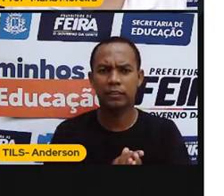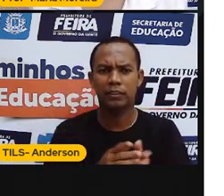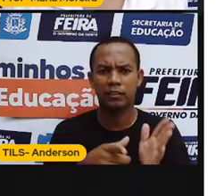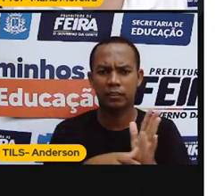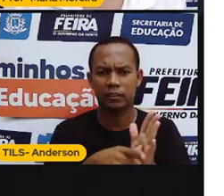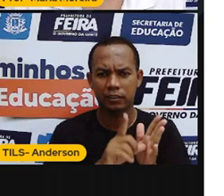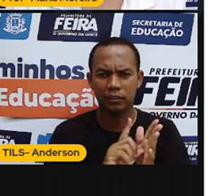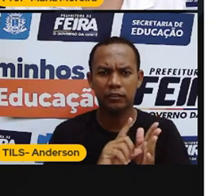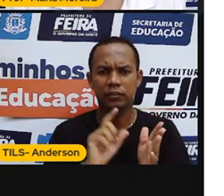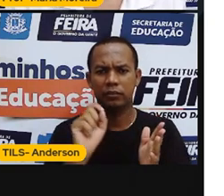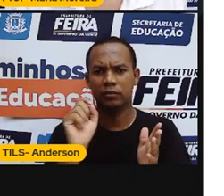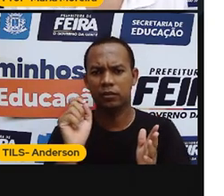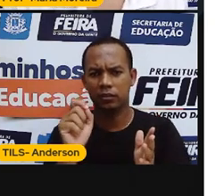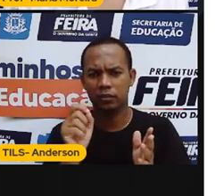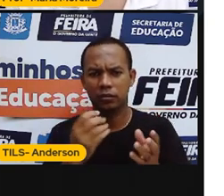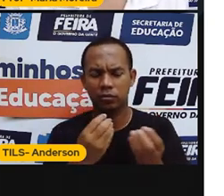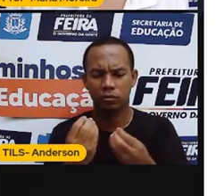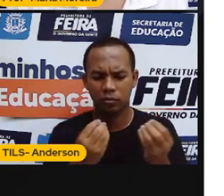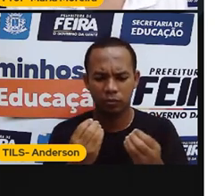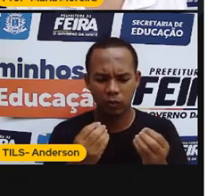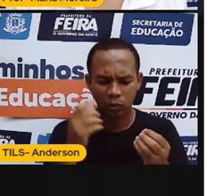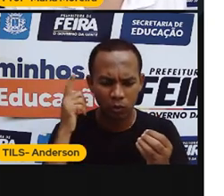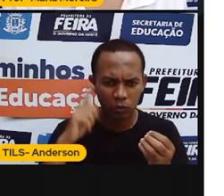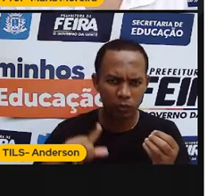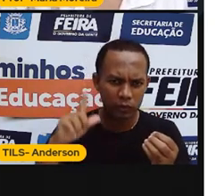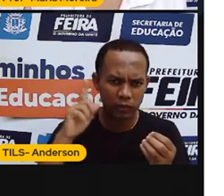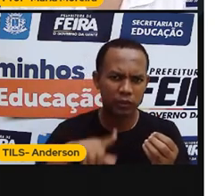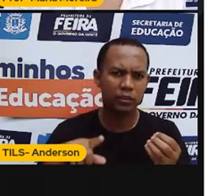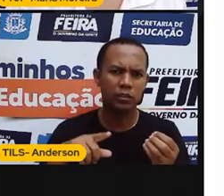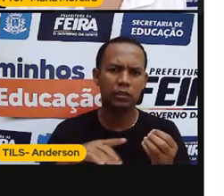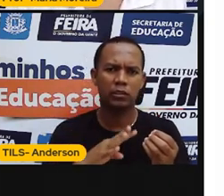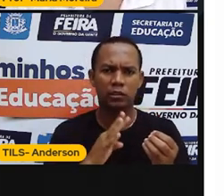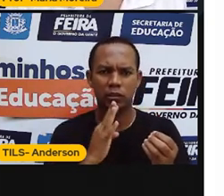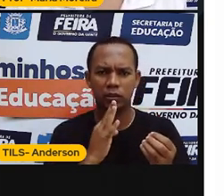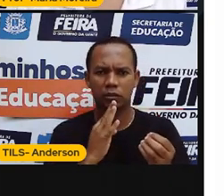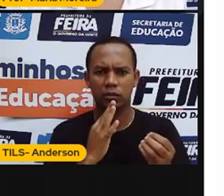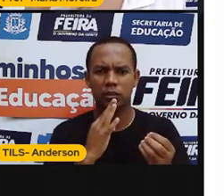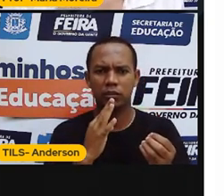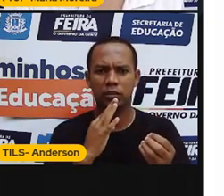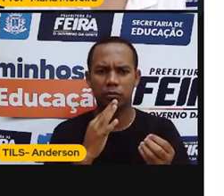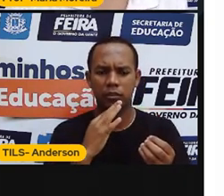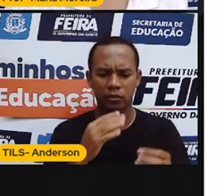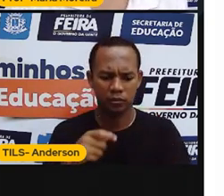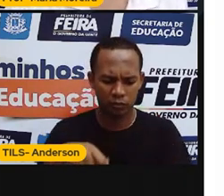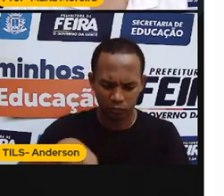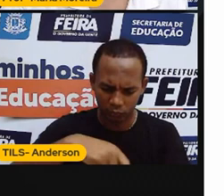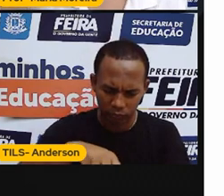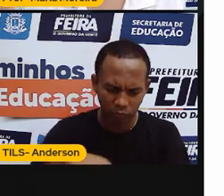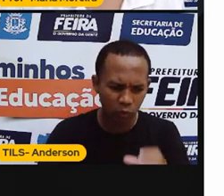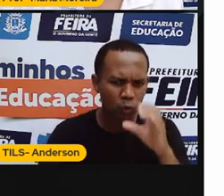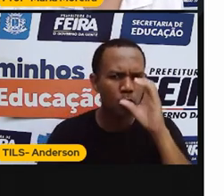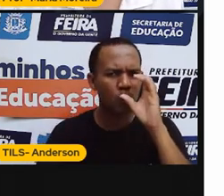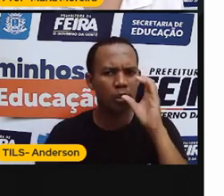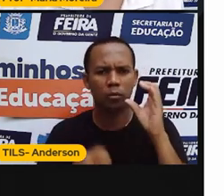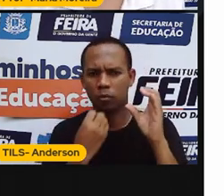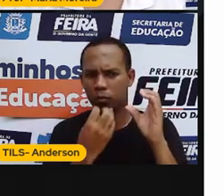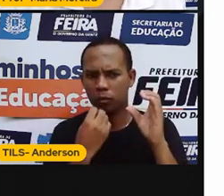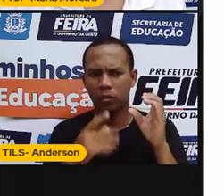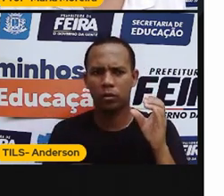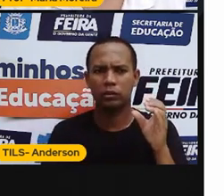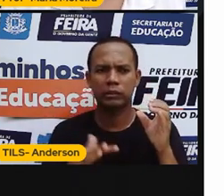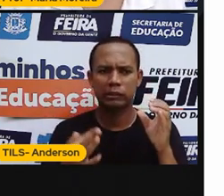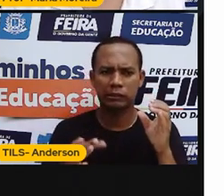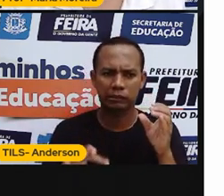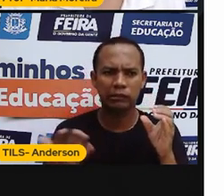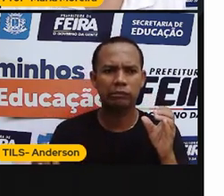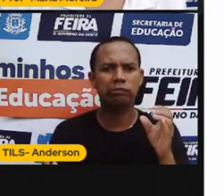testando, testando, testando, até conseguir o quê? Um conhecimento absoluto. Olha, essa erva serve para isso, essa serve para isso,